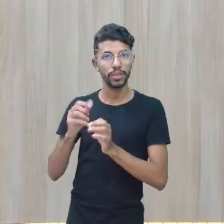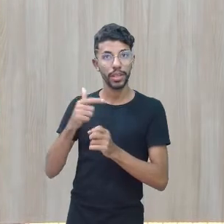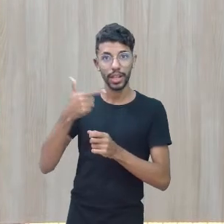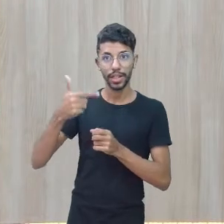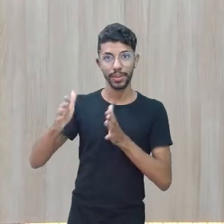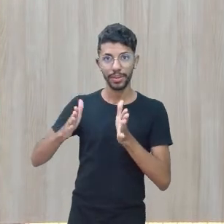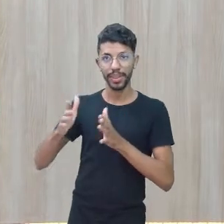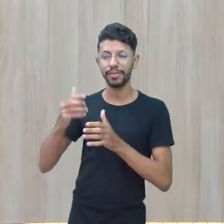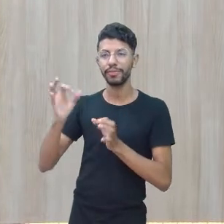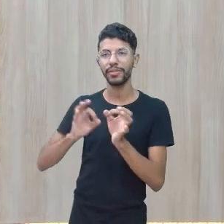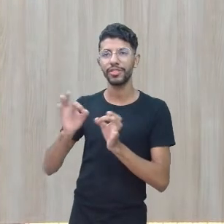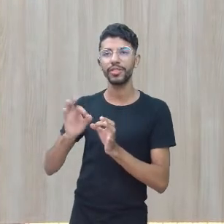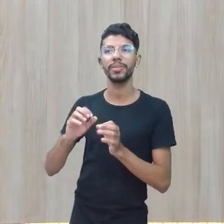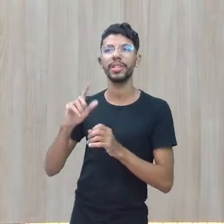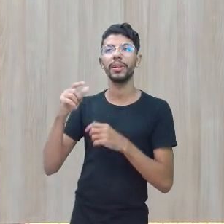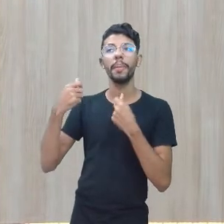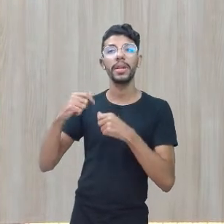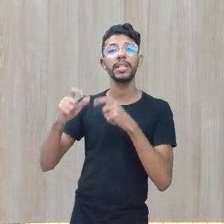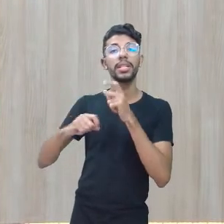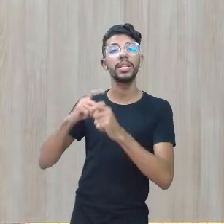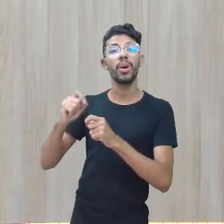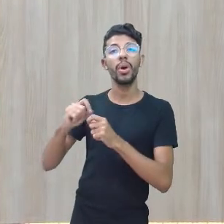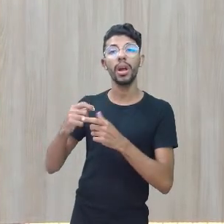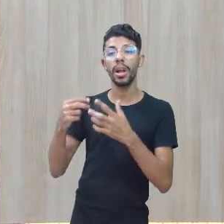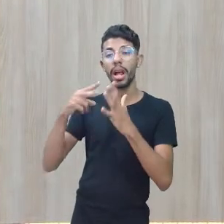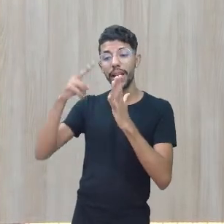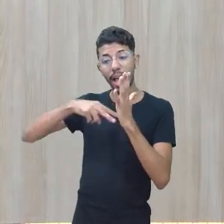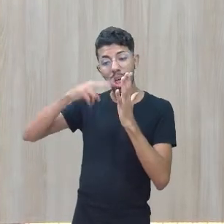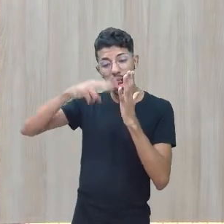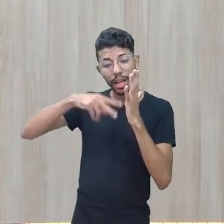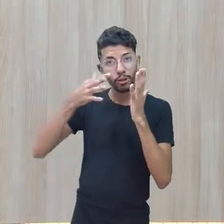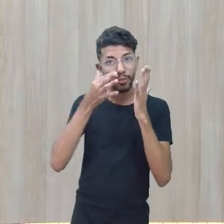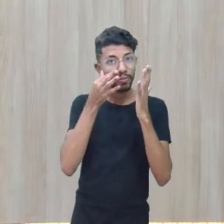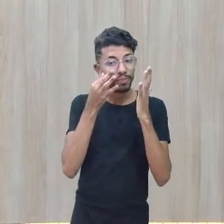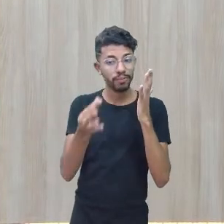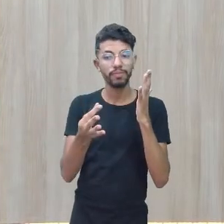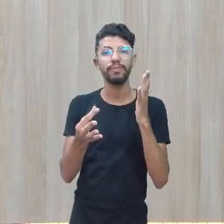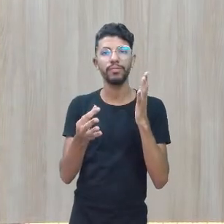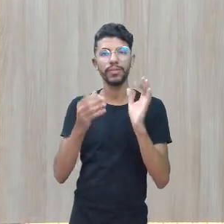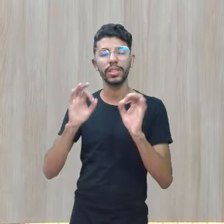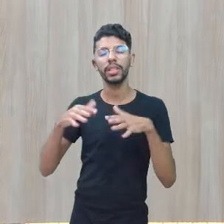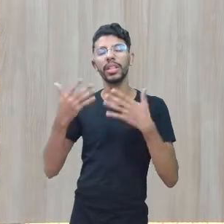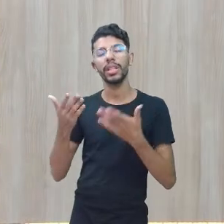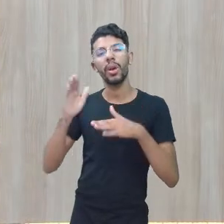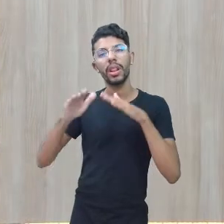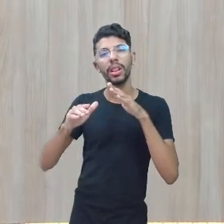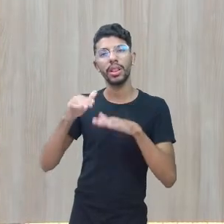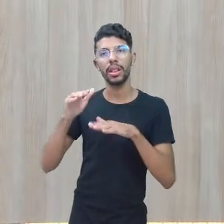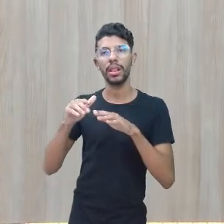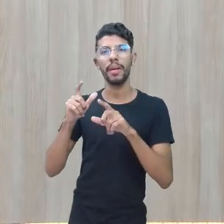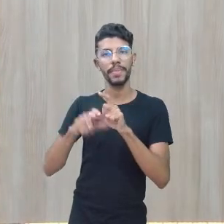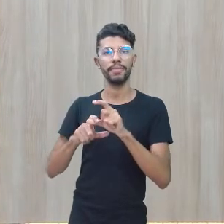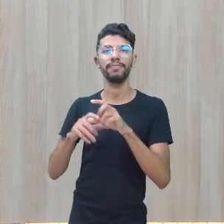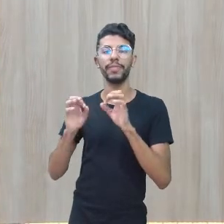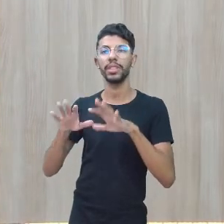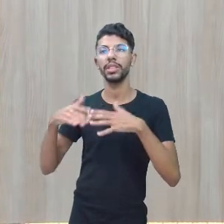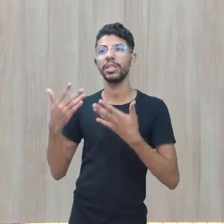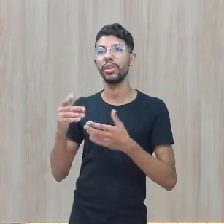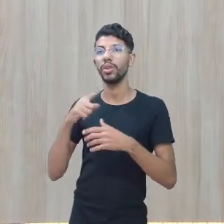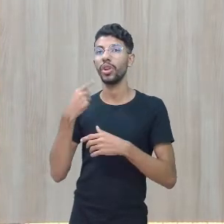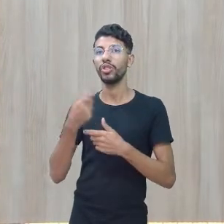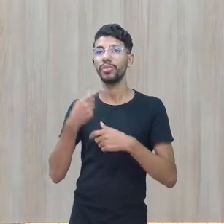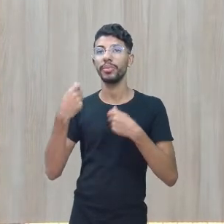vai depender dessa leitura atenta, vai depender do que eu preciso fazer. Então, ó, gente, a gente precisa